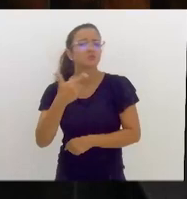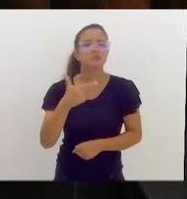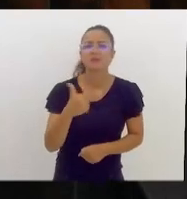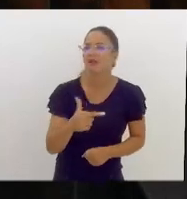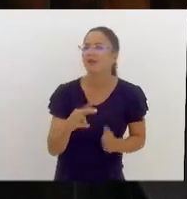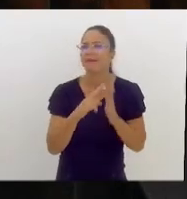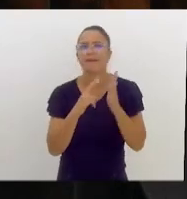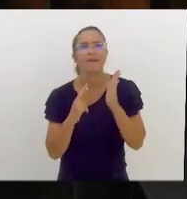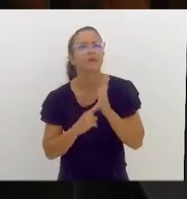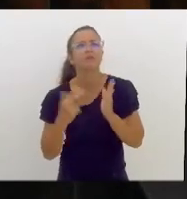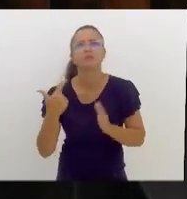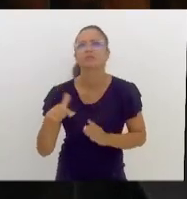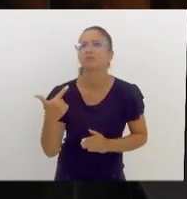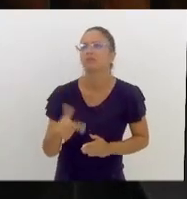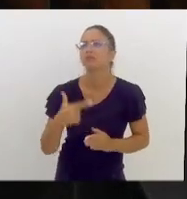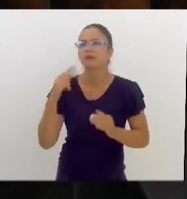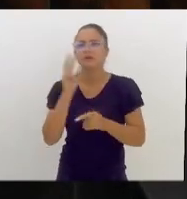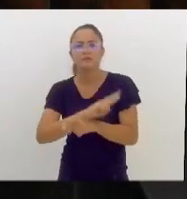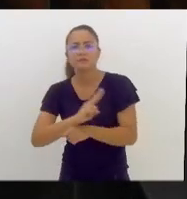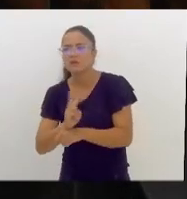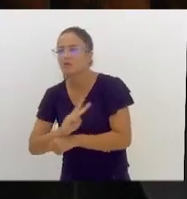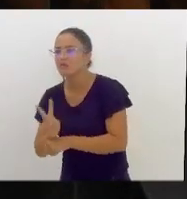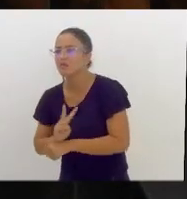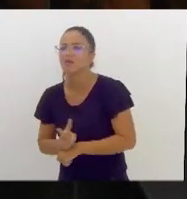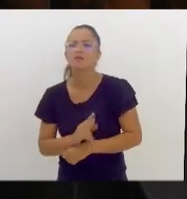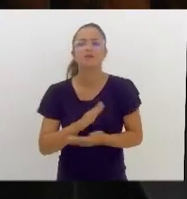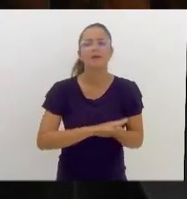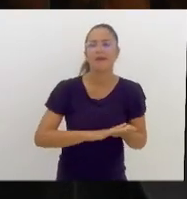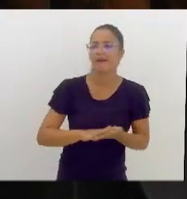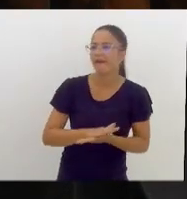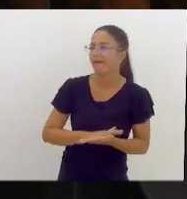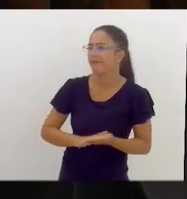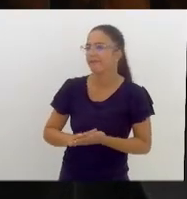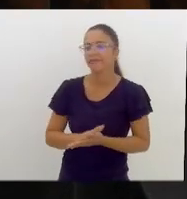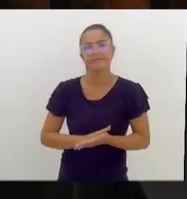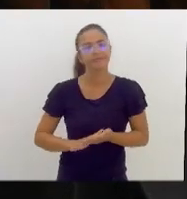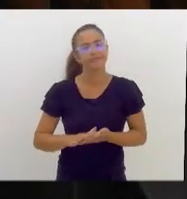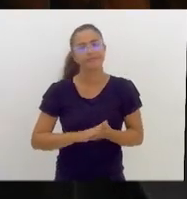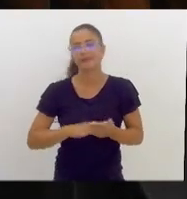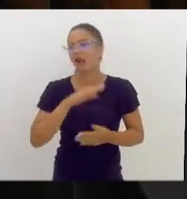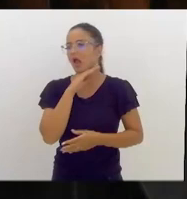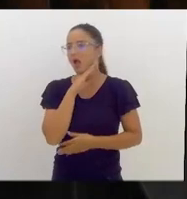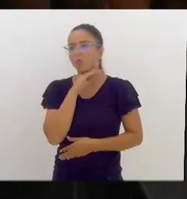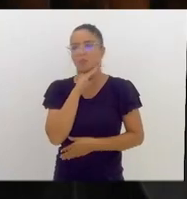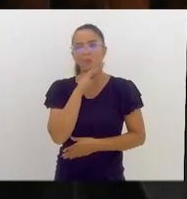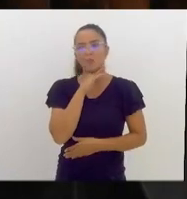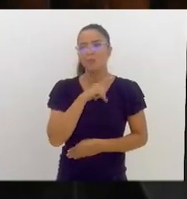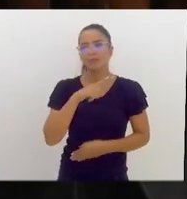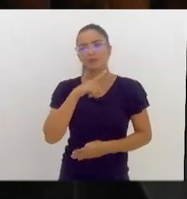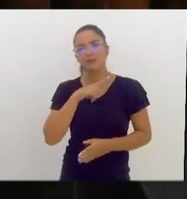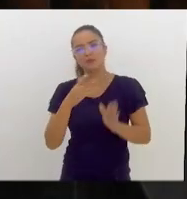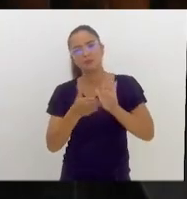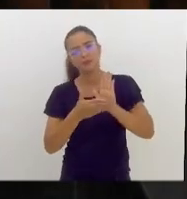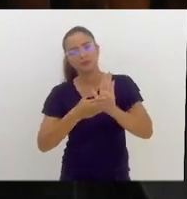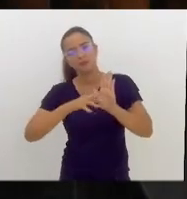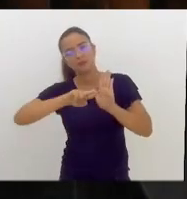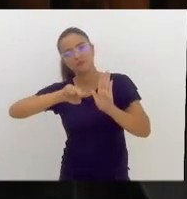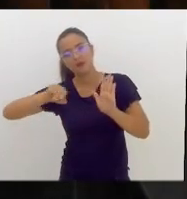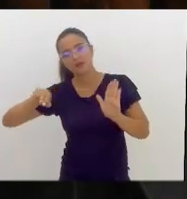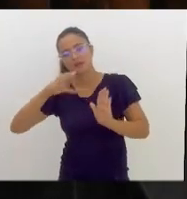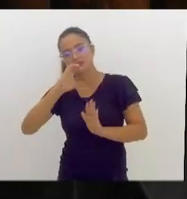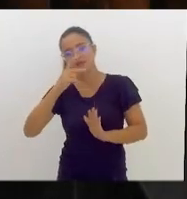não tem fiscalização, é um fiasco completo esse modelo. Por isso, tem várias propostas que a CPI